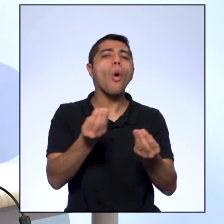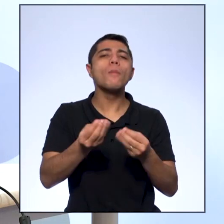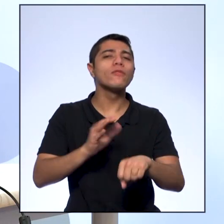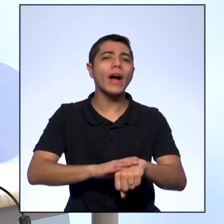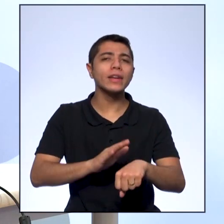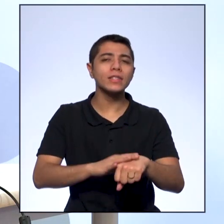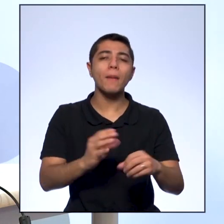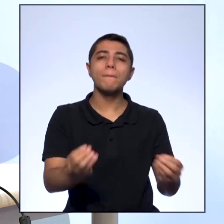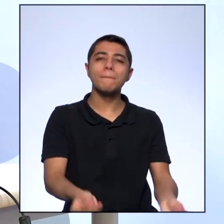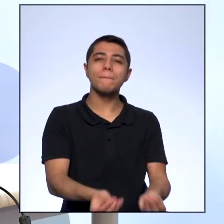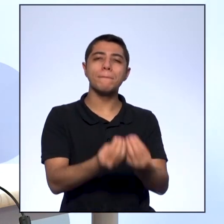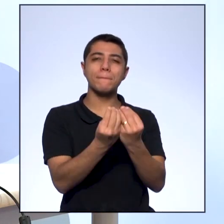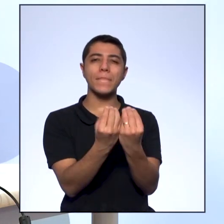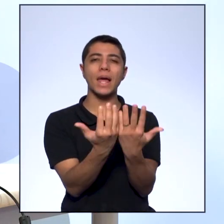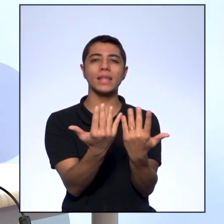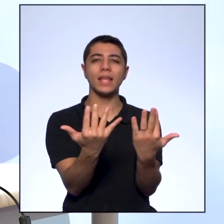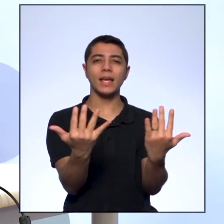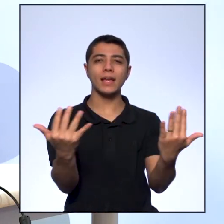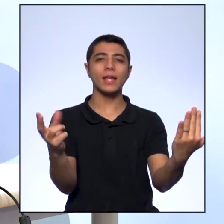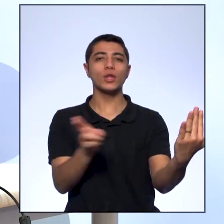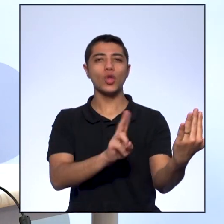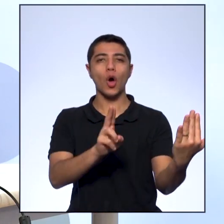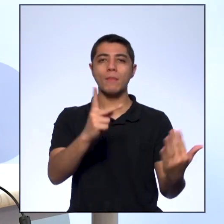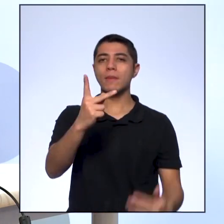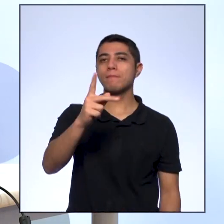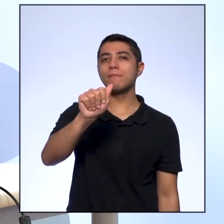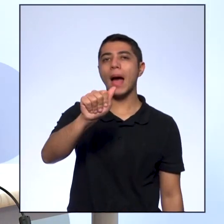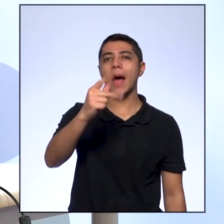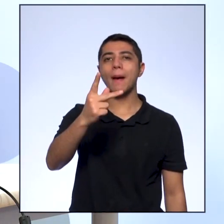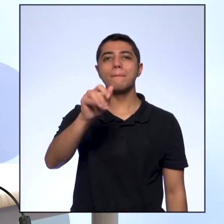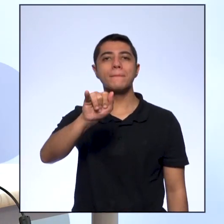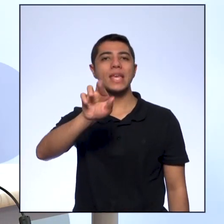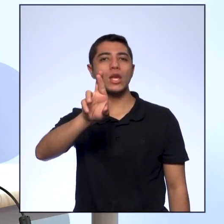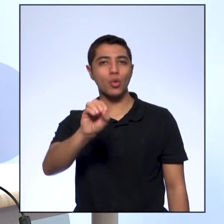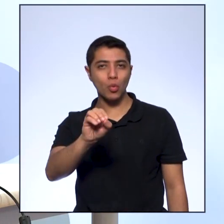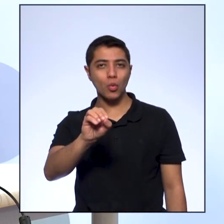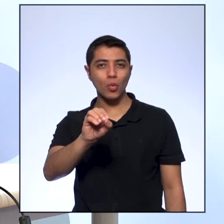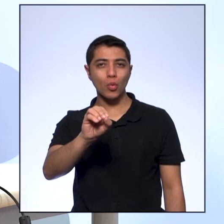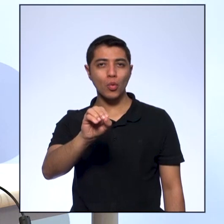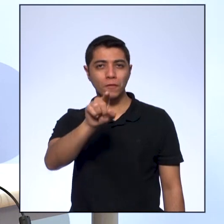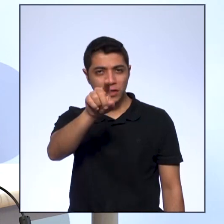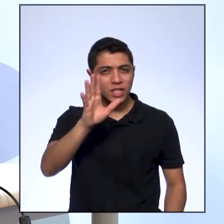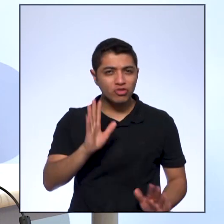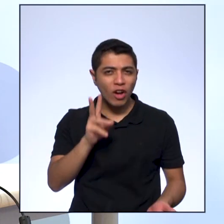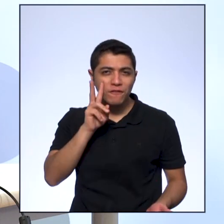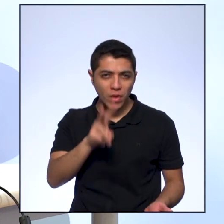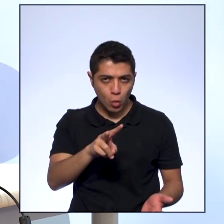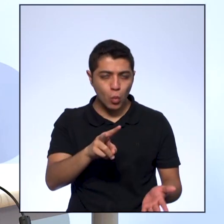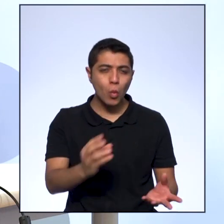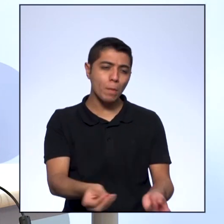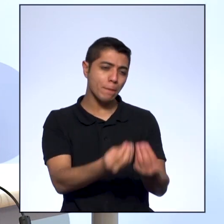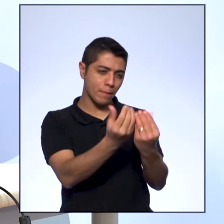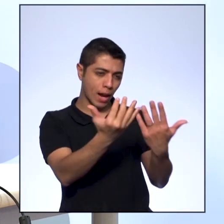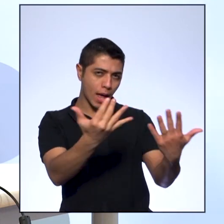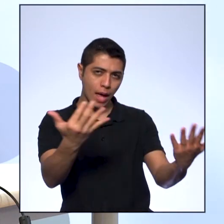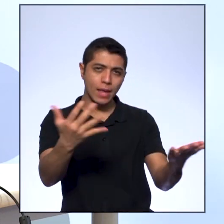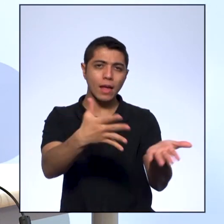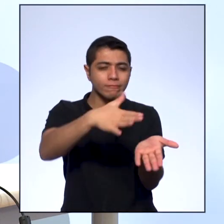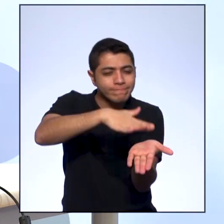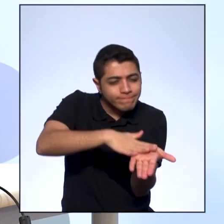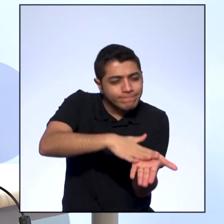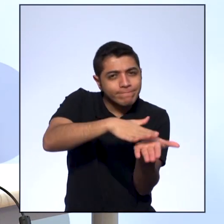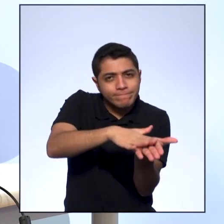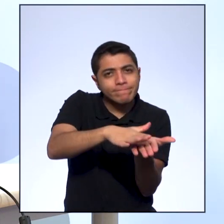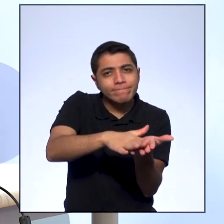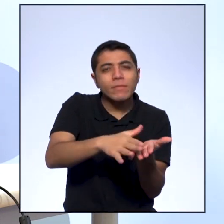na internet, lá o pergaminho, né, com aquele enroladinho ali, né, onde eles faziam as escritas, né, que já a gente vai ver a questão da escrita